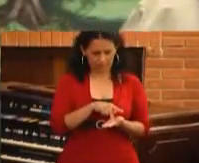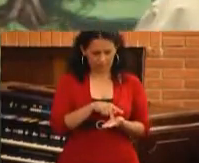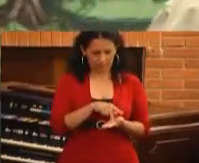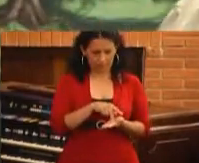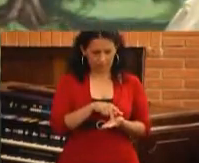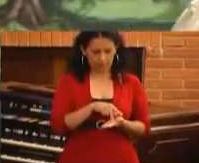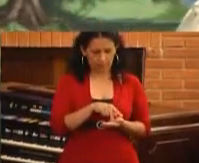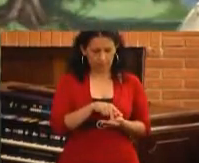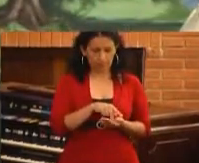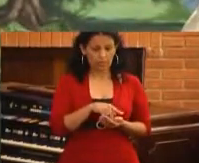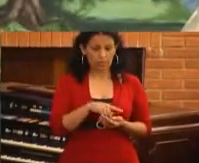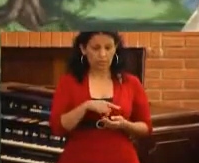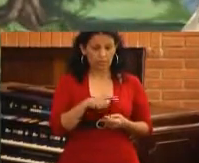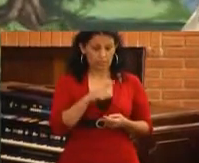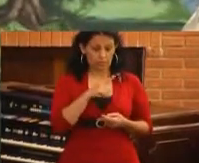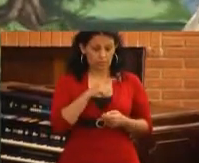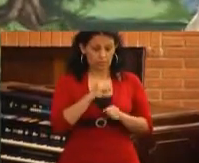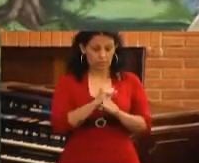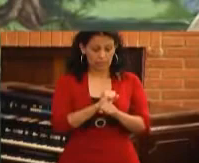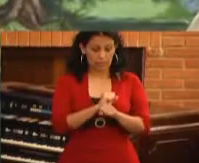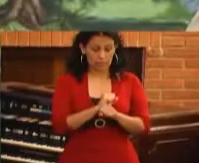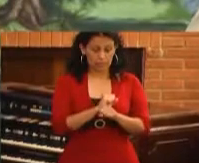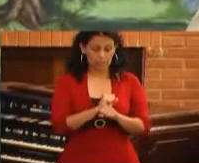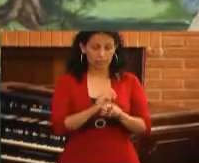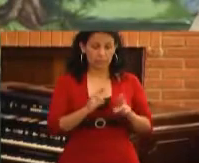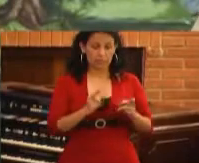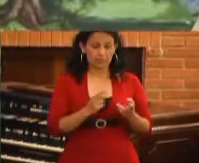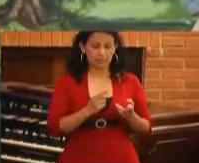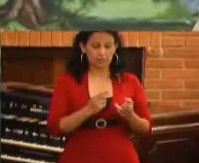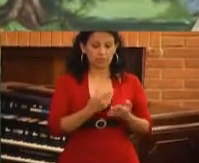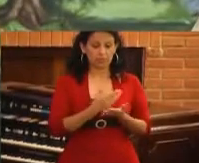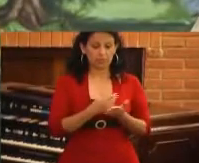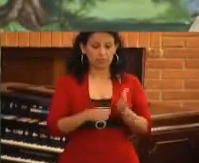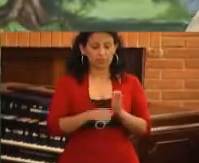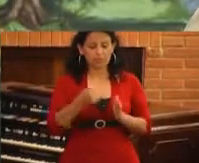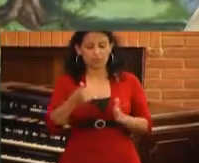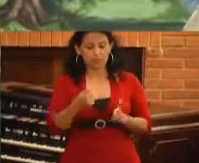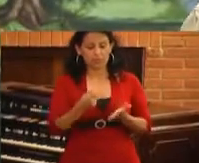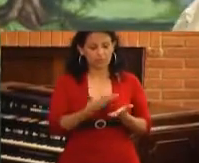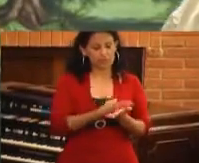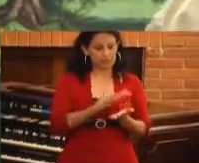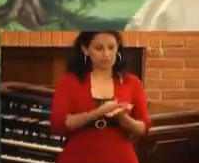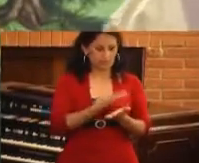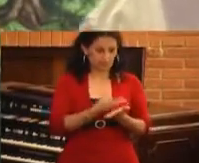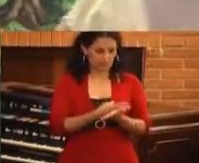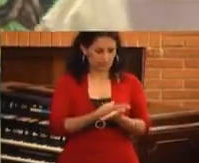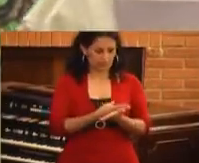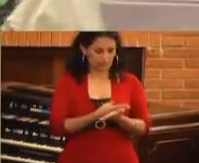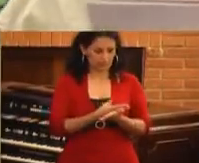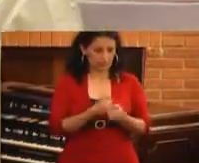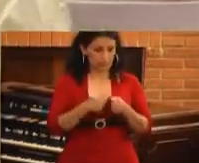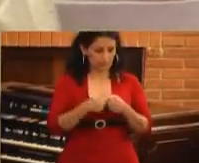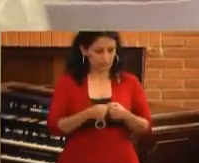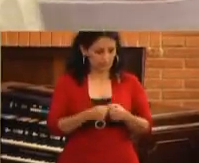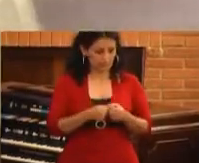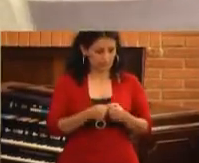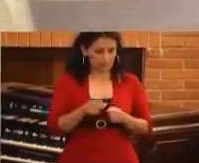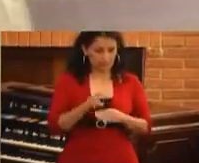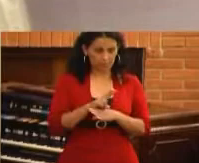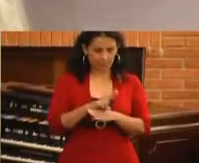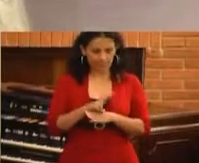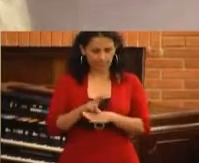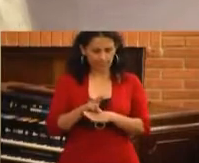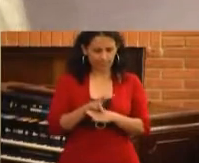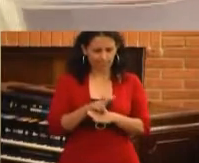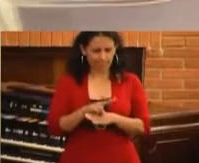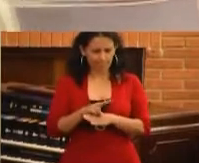Temos à espera os nossos primeiros erros e estamos de vigia a espreitar